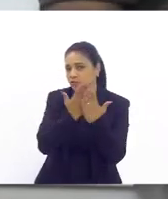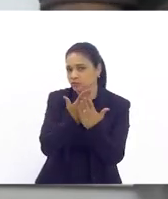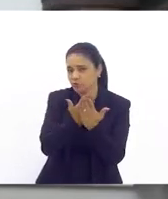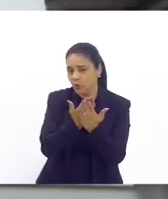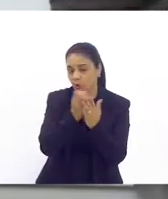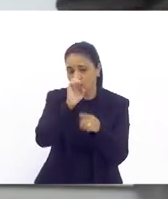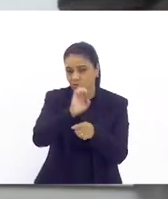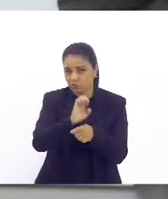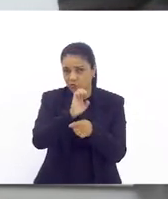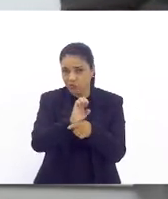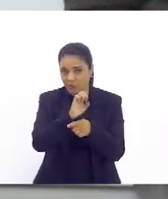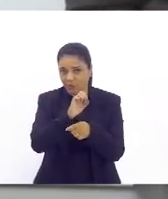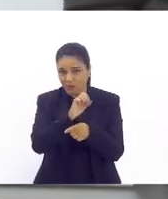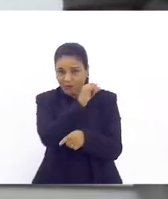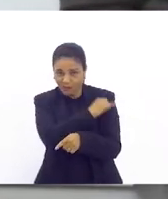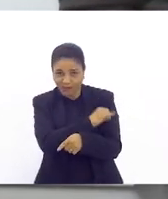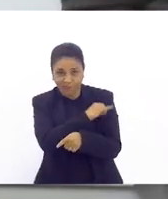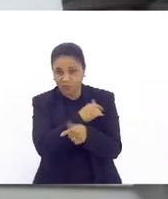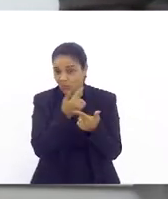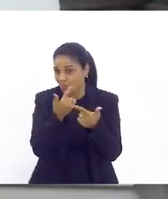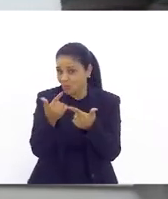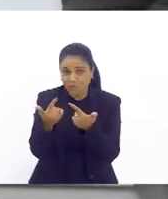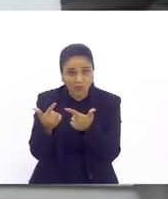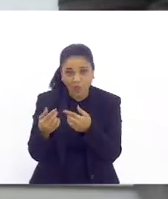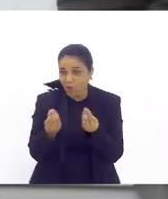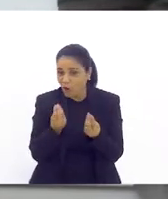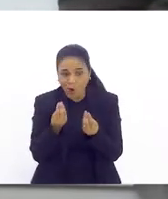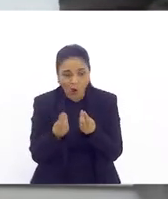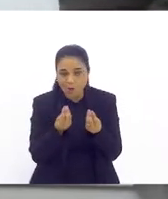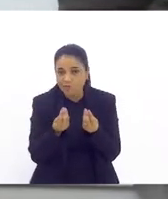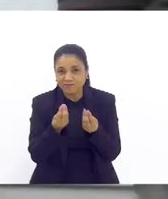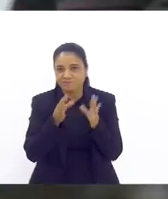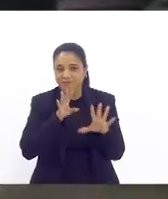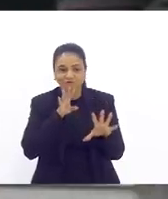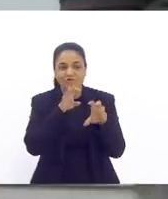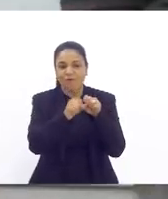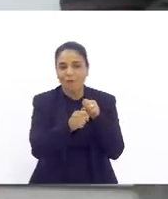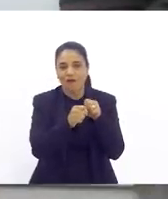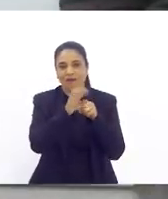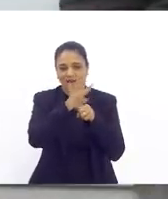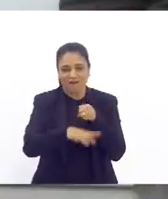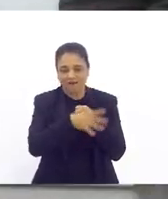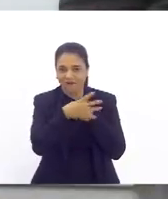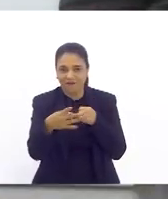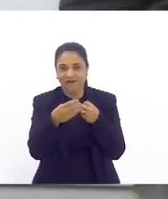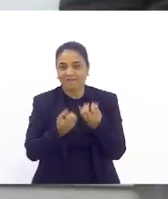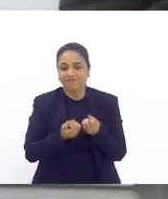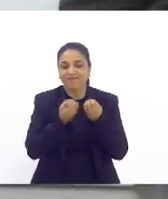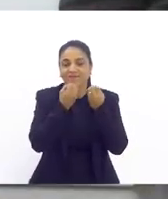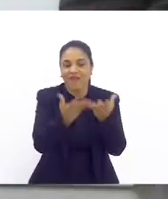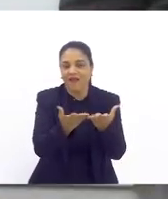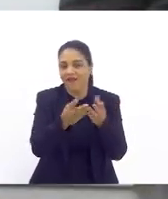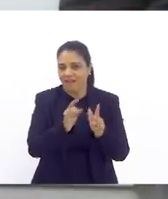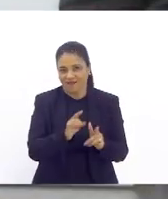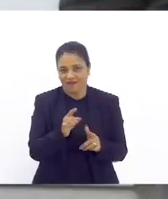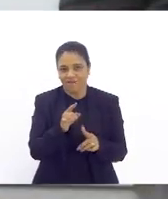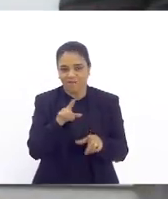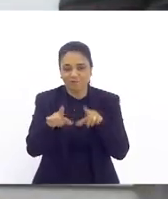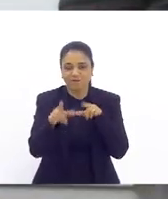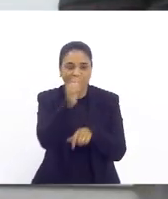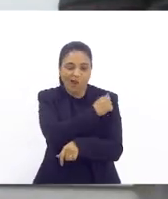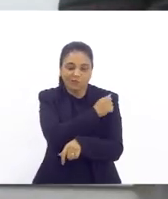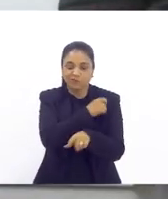nosso estado não tem como oferecer todos os itinerários formativos para que esses alunos possam realmente ter essa